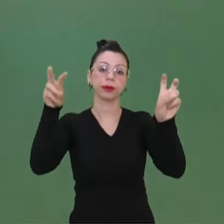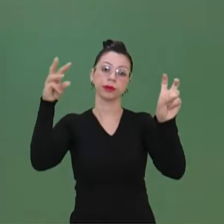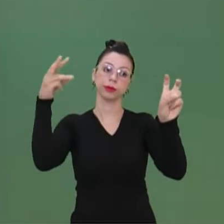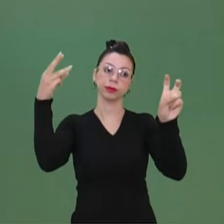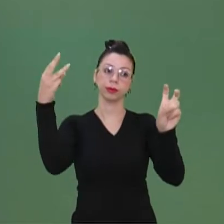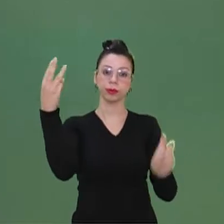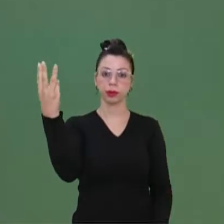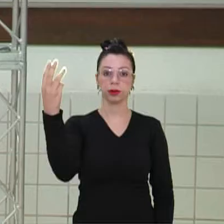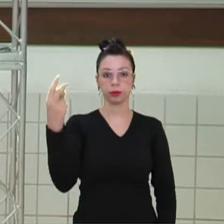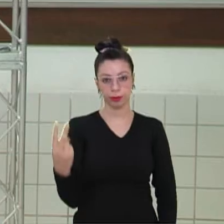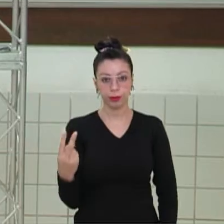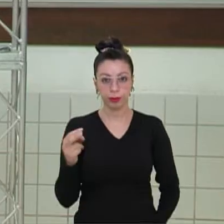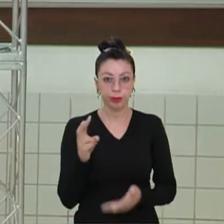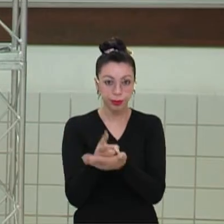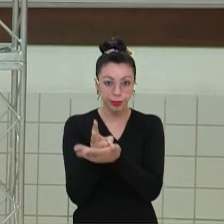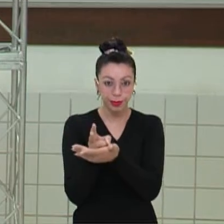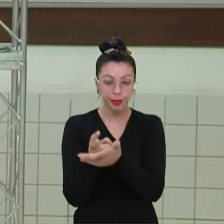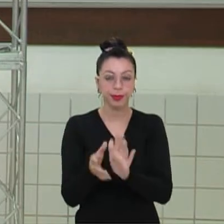Beleza? Vamos continuar?